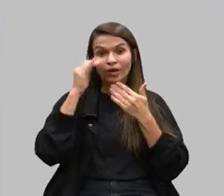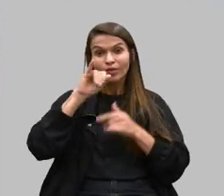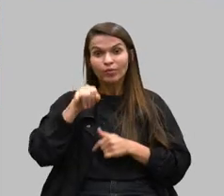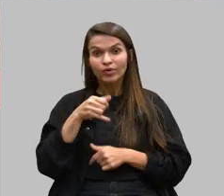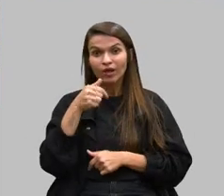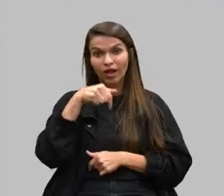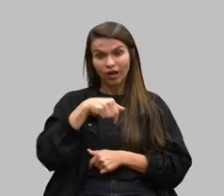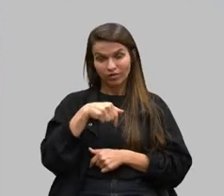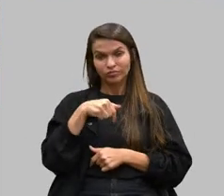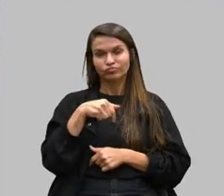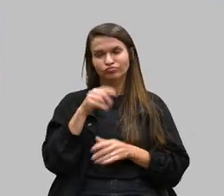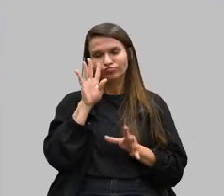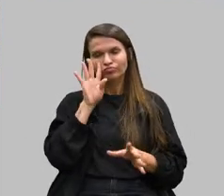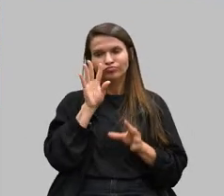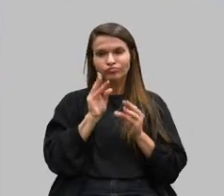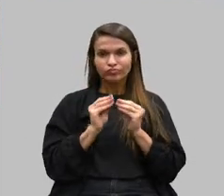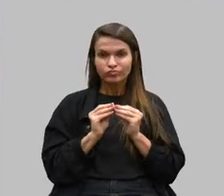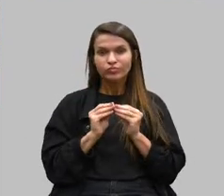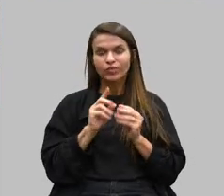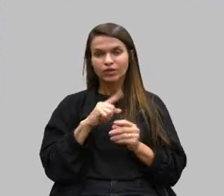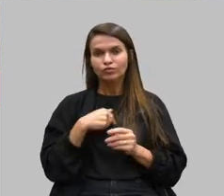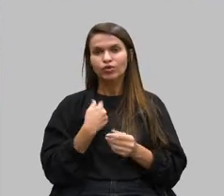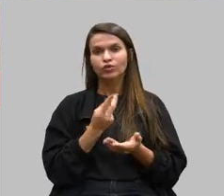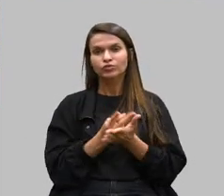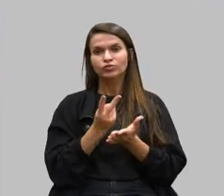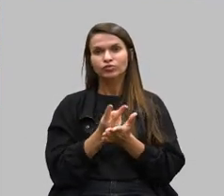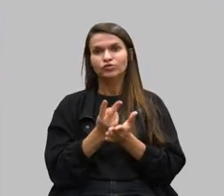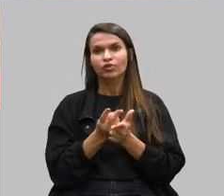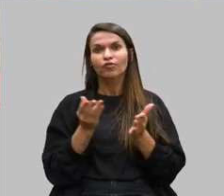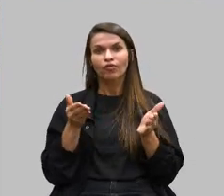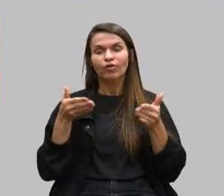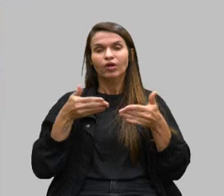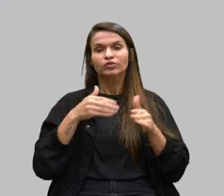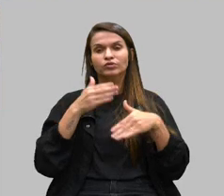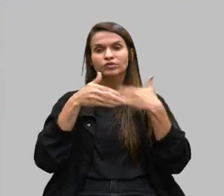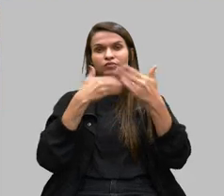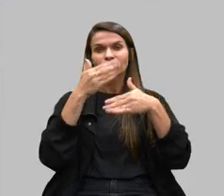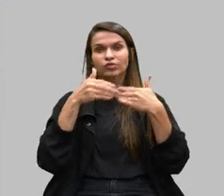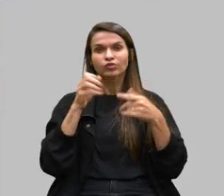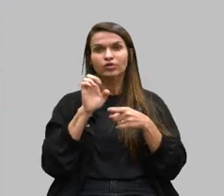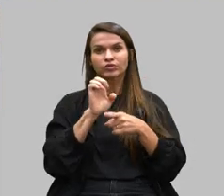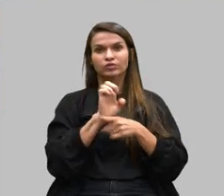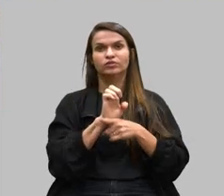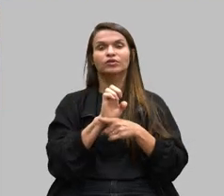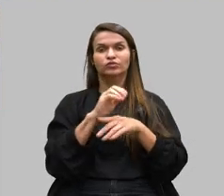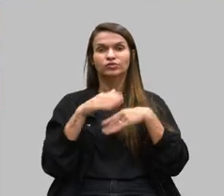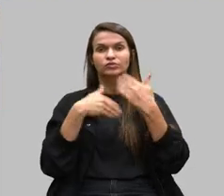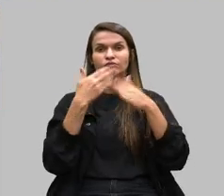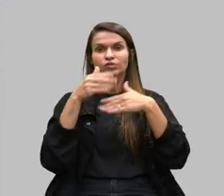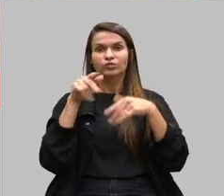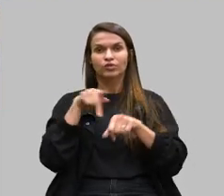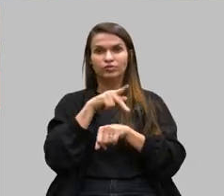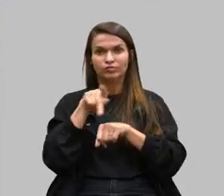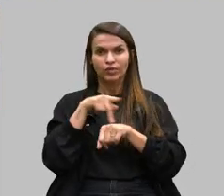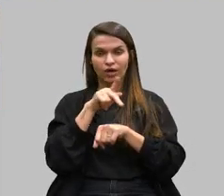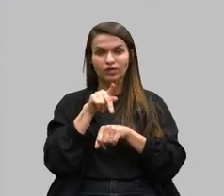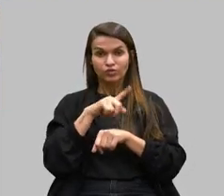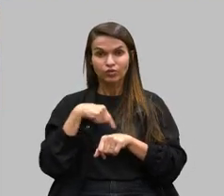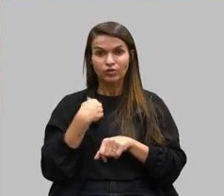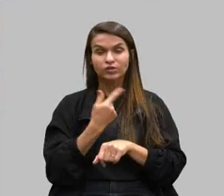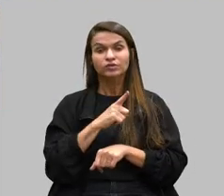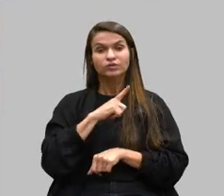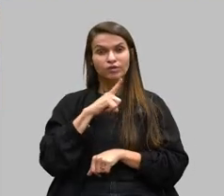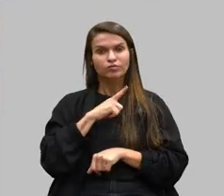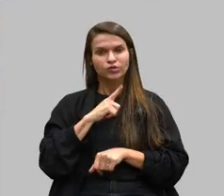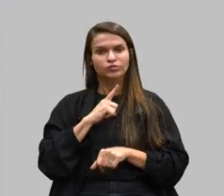bastante breve nesse sentido para que a gente continue aí focado no desenvolvimento do nosso estado no desenvolvimento do nosso país nós nós temos